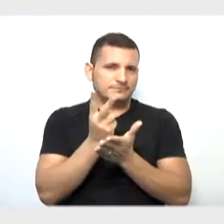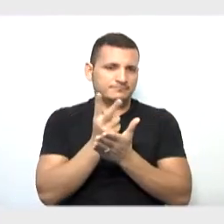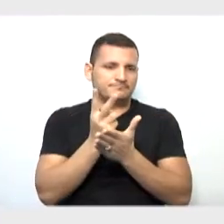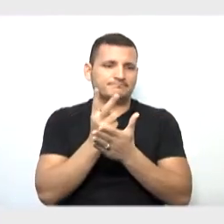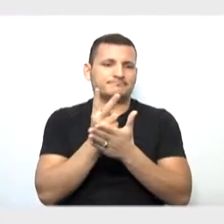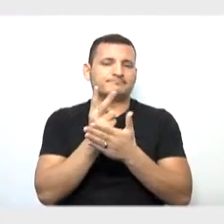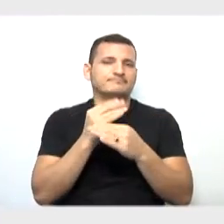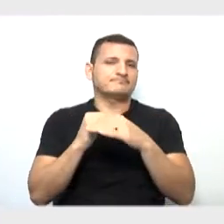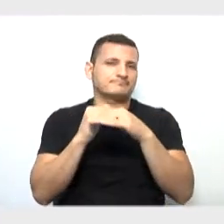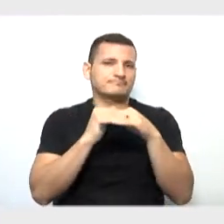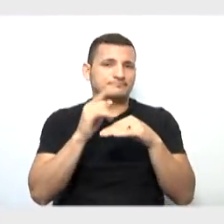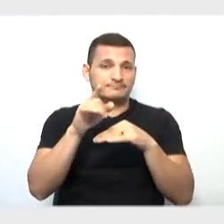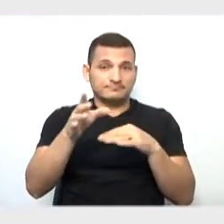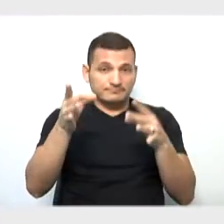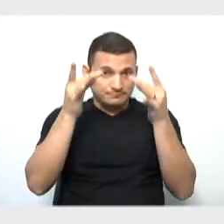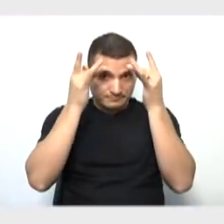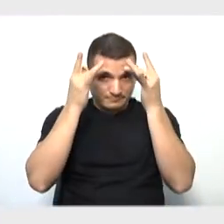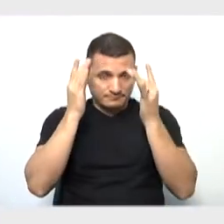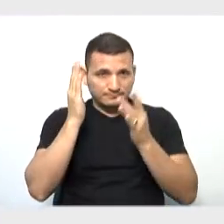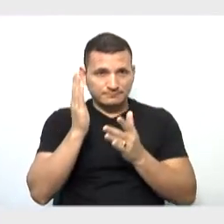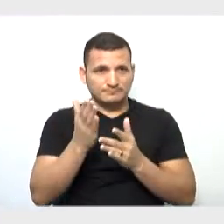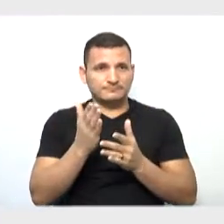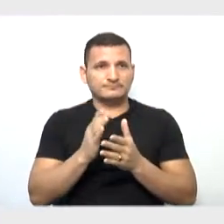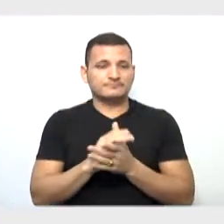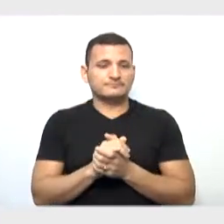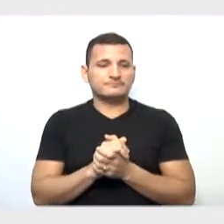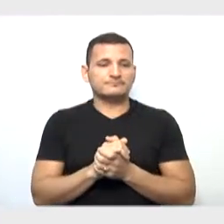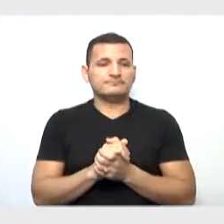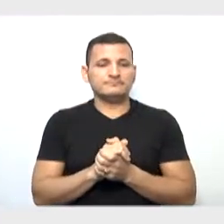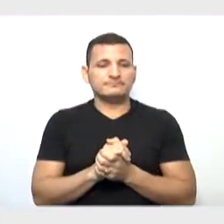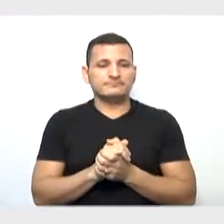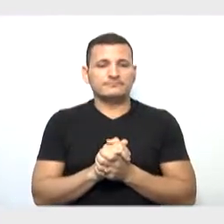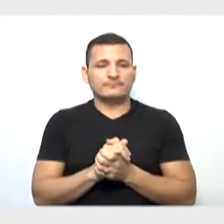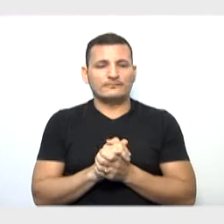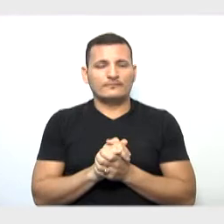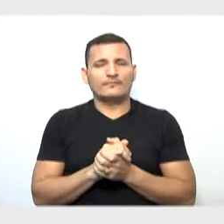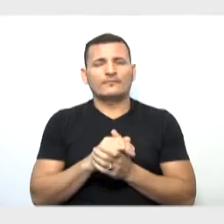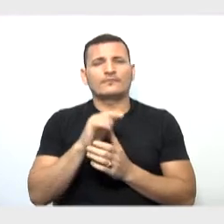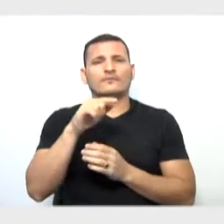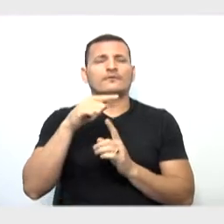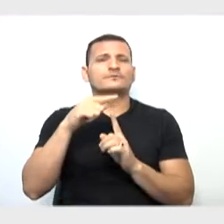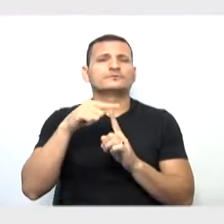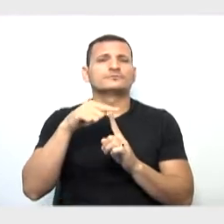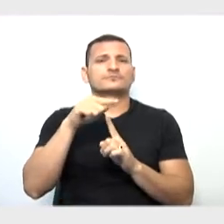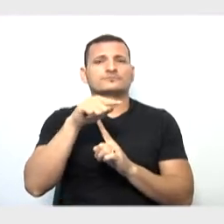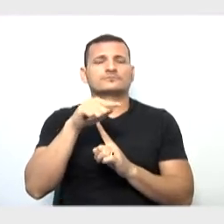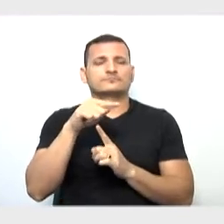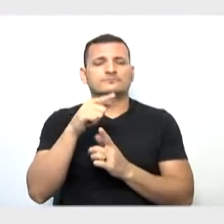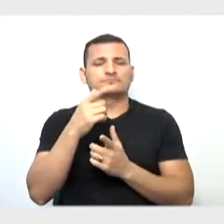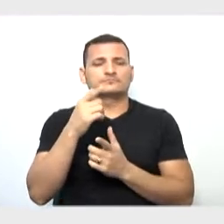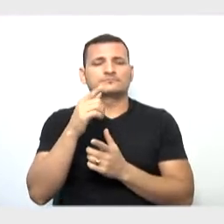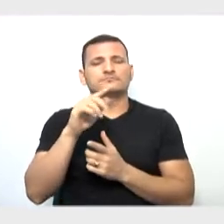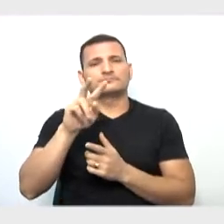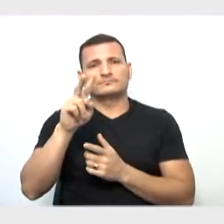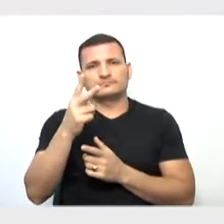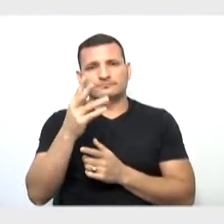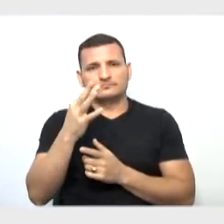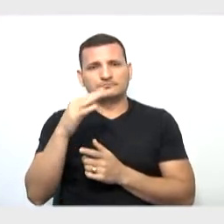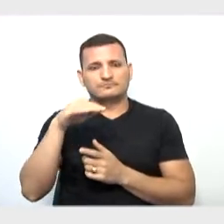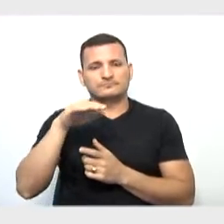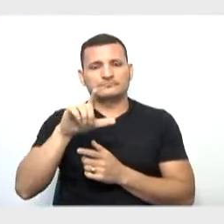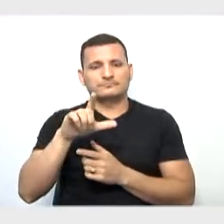que vocês já devem ter decorado. Doctype, qual é o tipo de arquivo que eu vou escrever? É